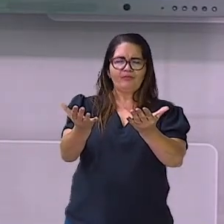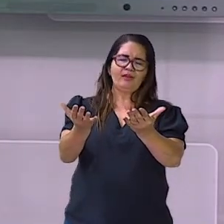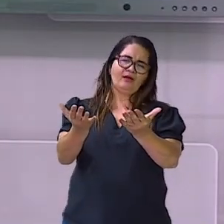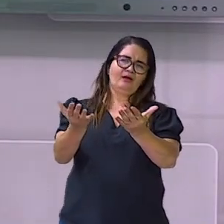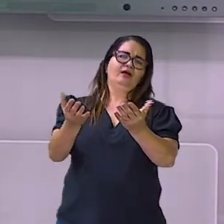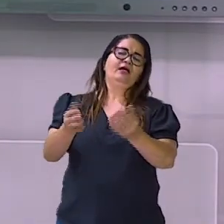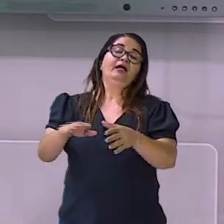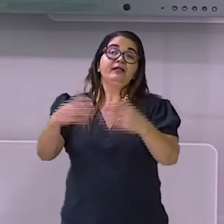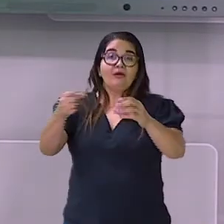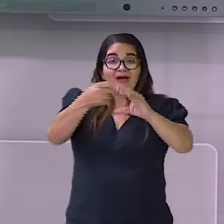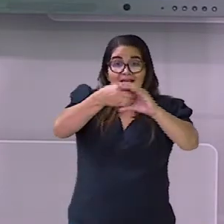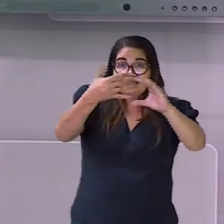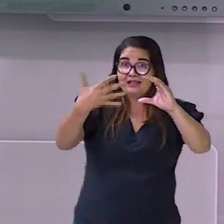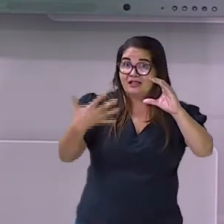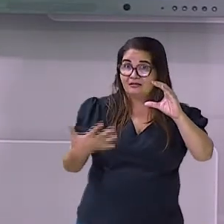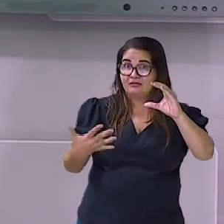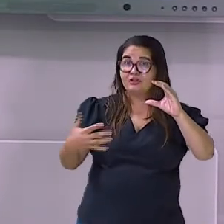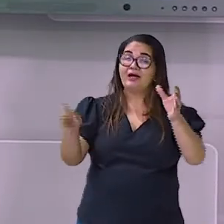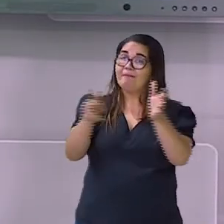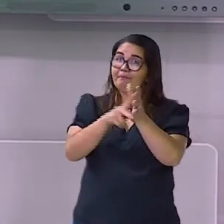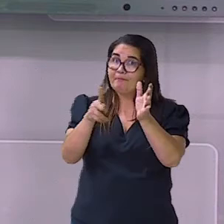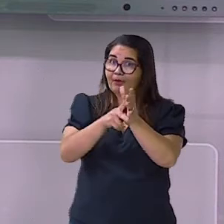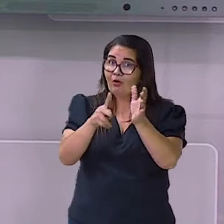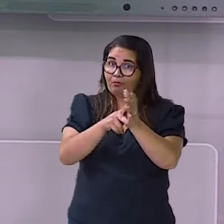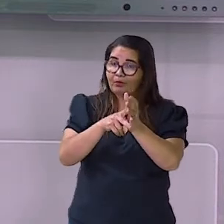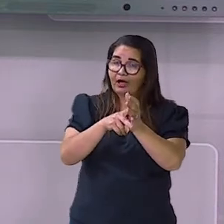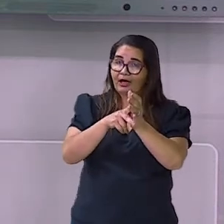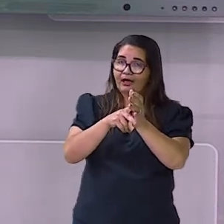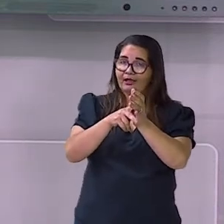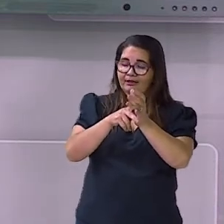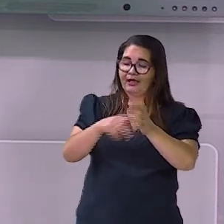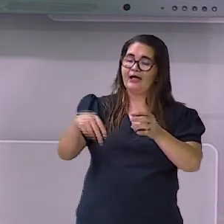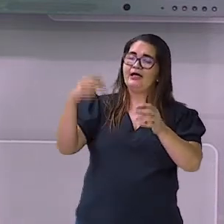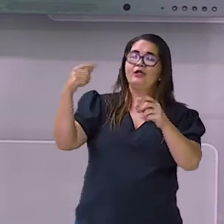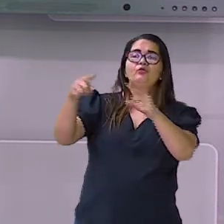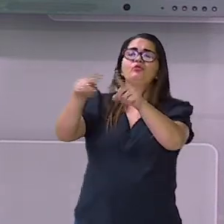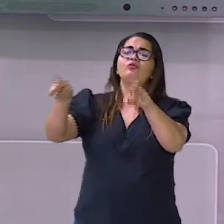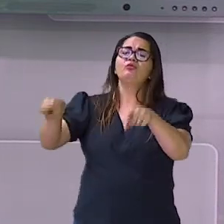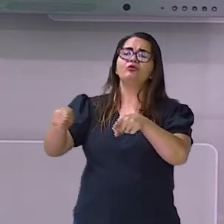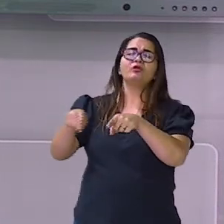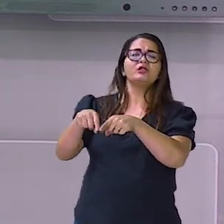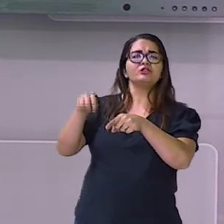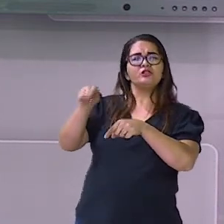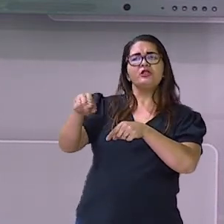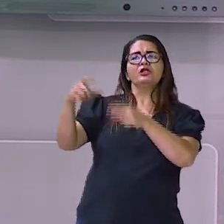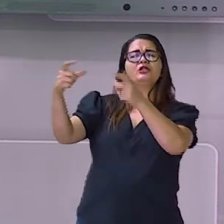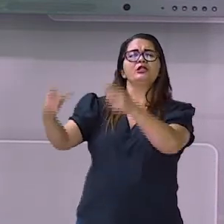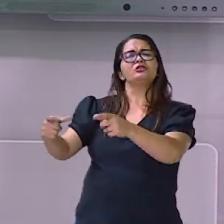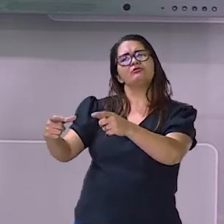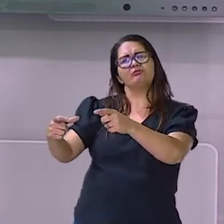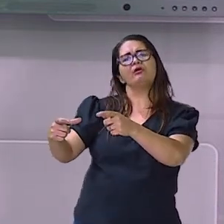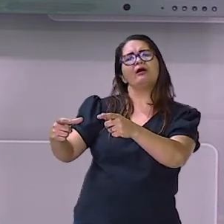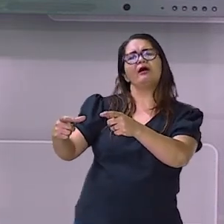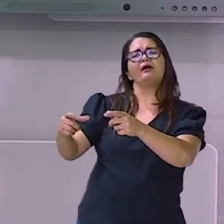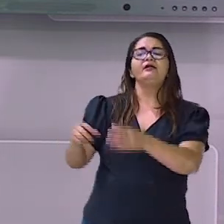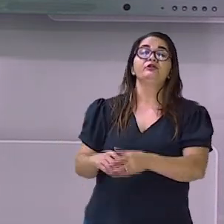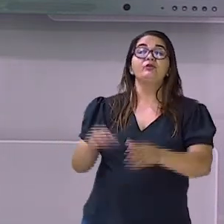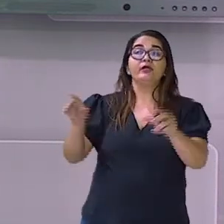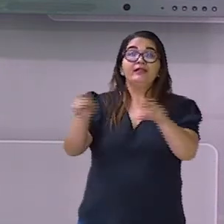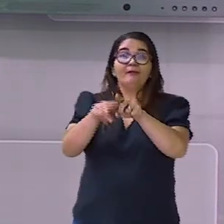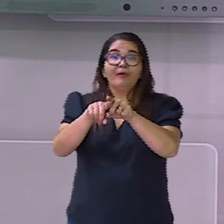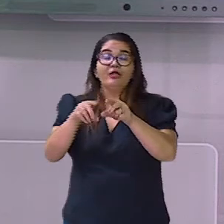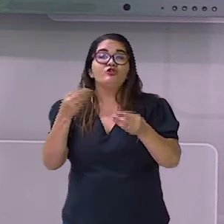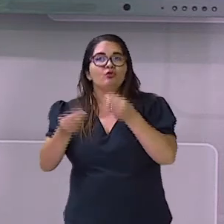de características, vamos colocar assim, que é o relevo brasileiro, ou o relevo do